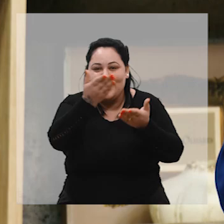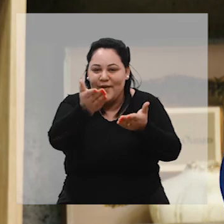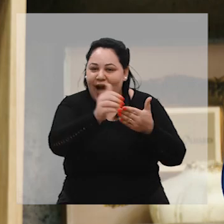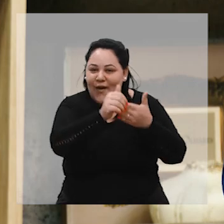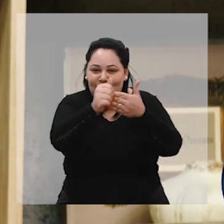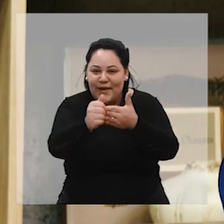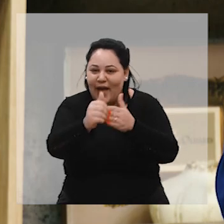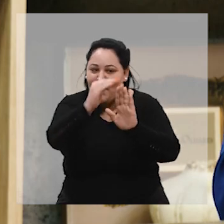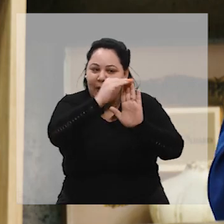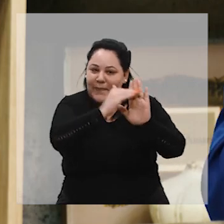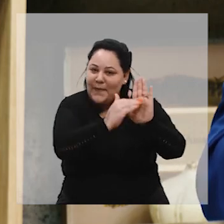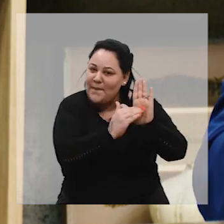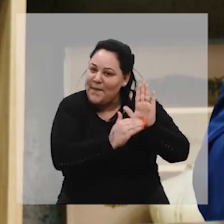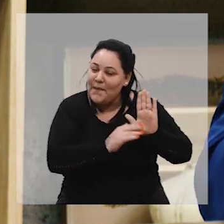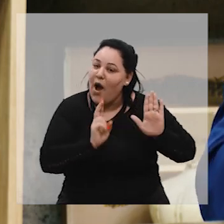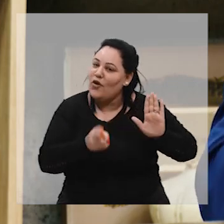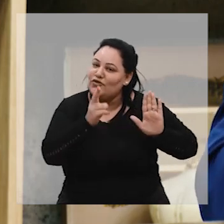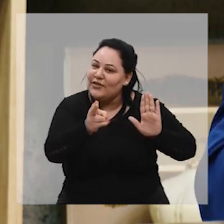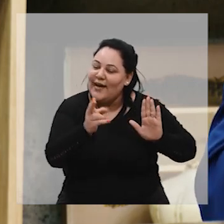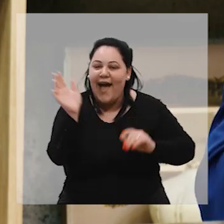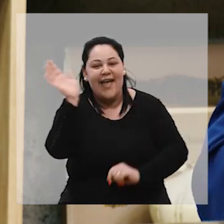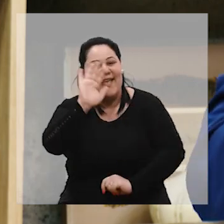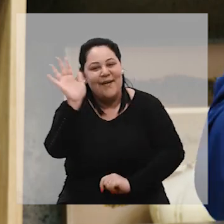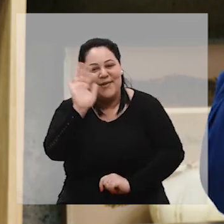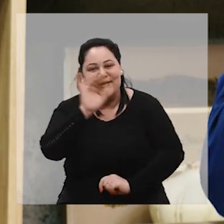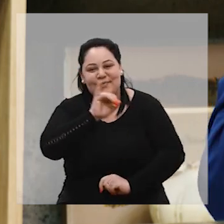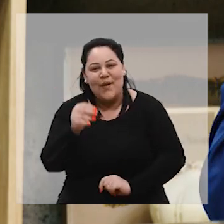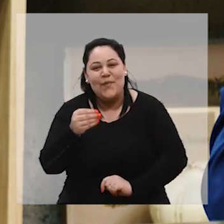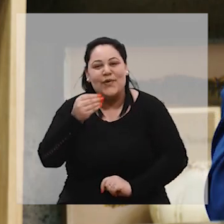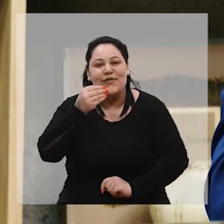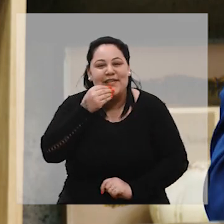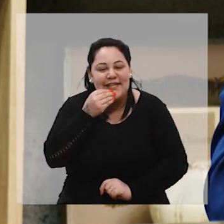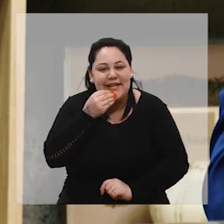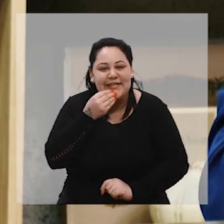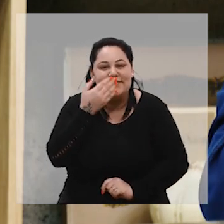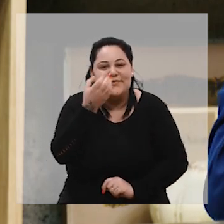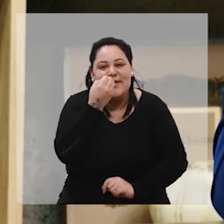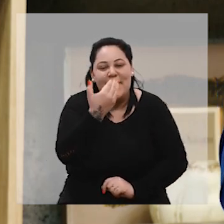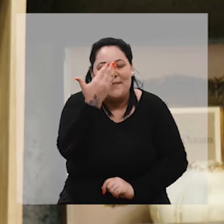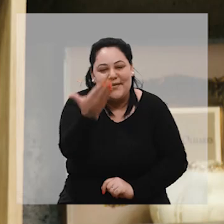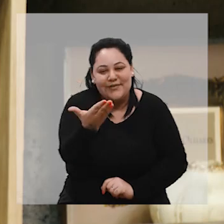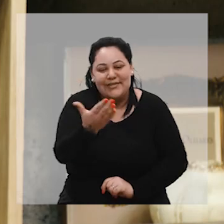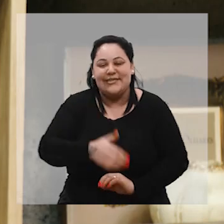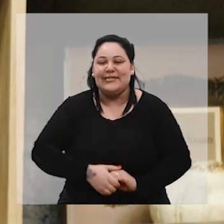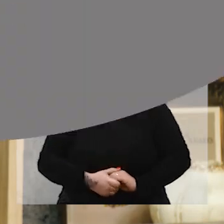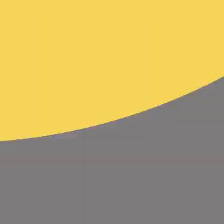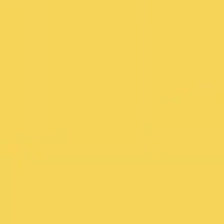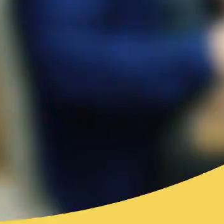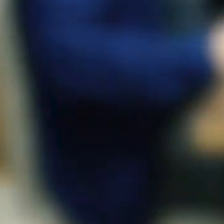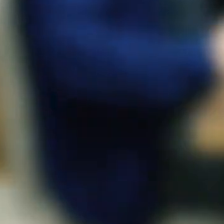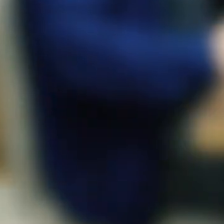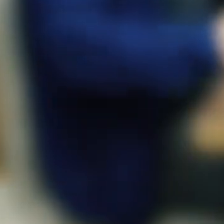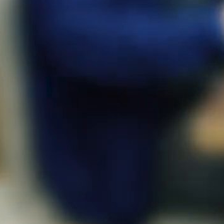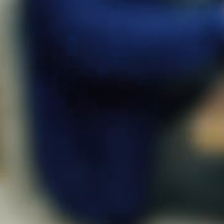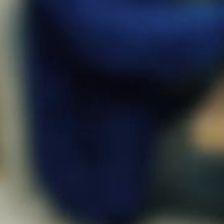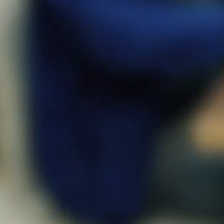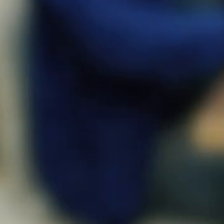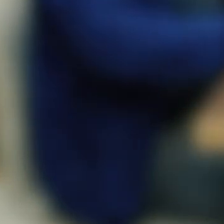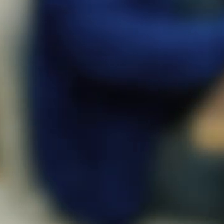ficar acompanhando a programação da TV Câmara Caxias. Até a próxima oportunidade. Fiquem bem todos.